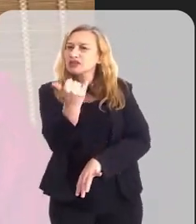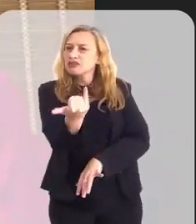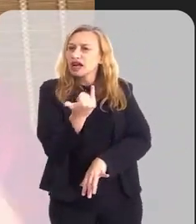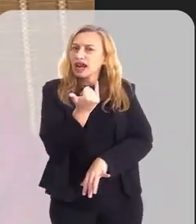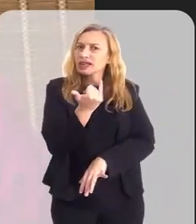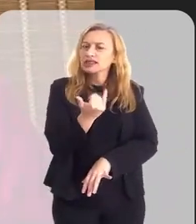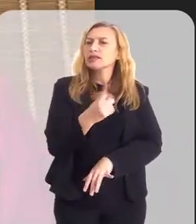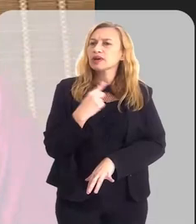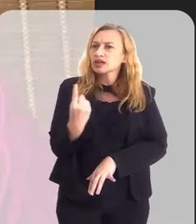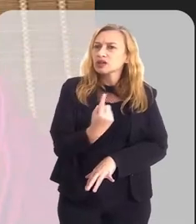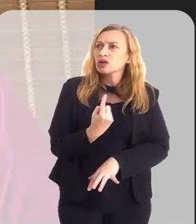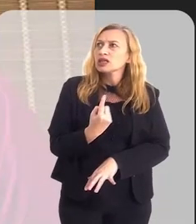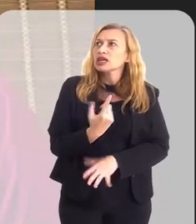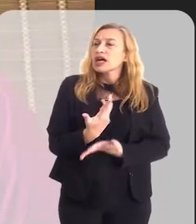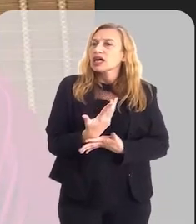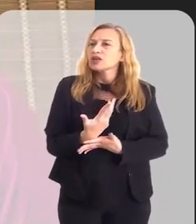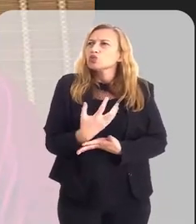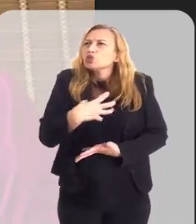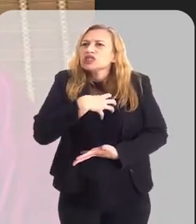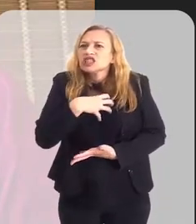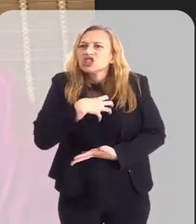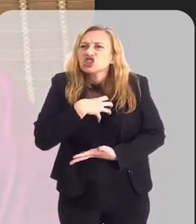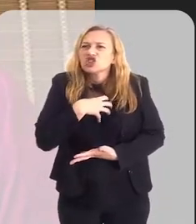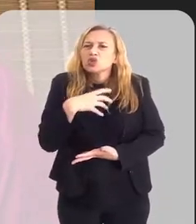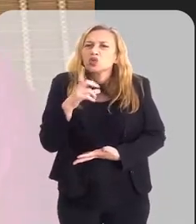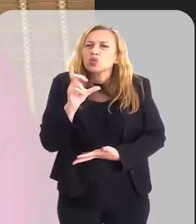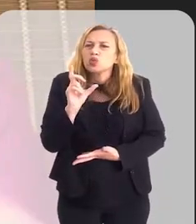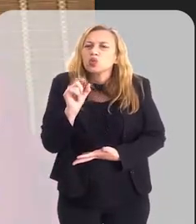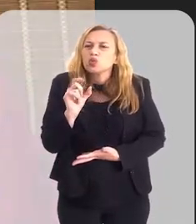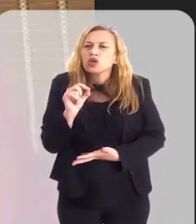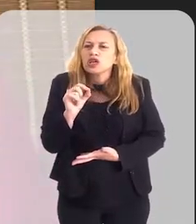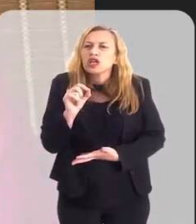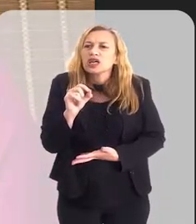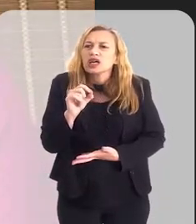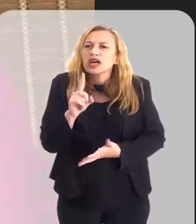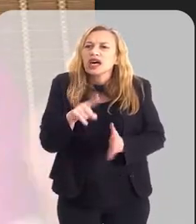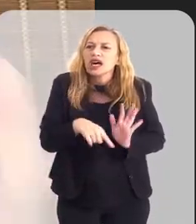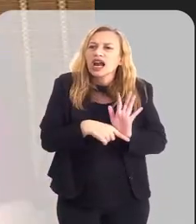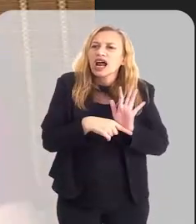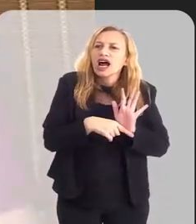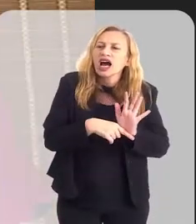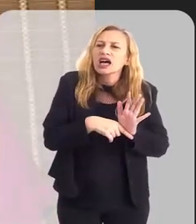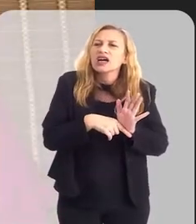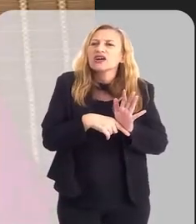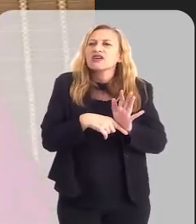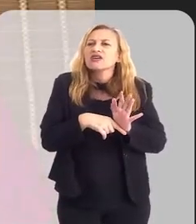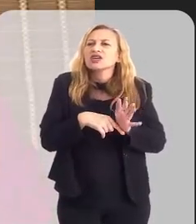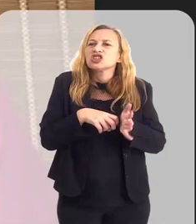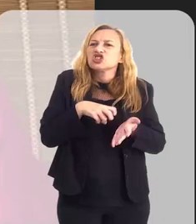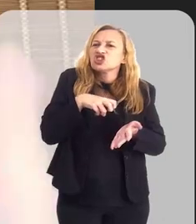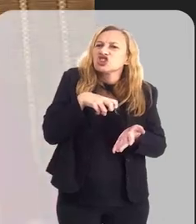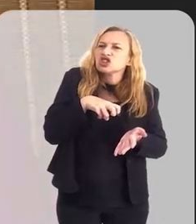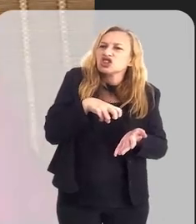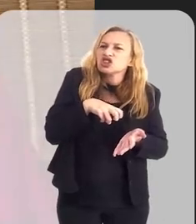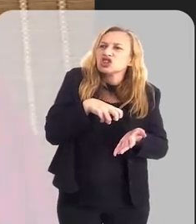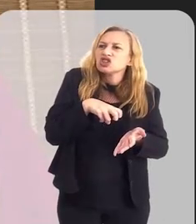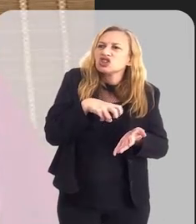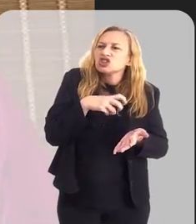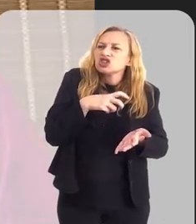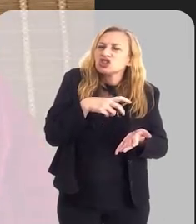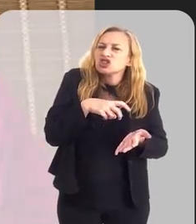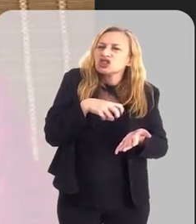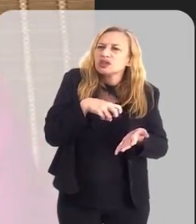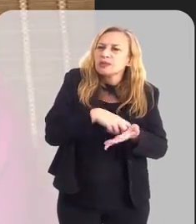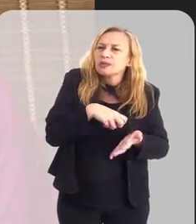você trouxesse, que você falasse dela, no sentido do que ela traz. Eu sei que ela traz a questão da punição, o que ela traz